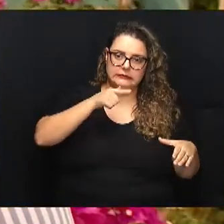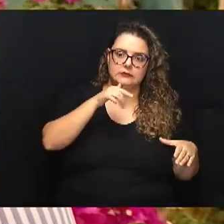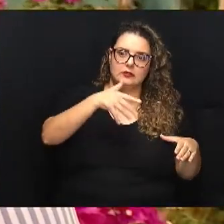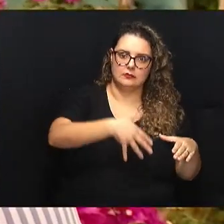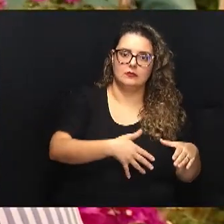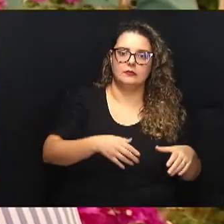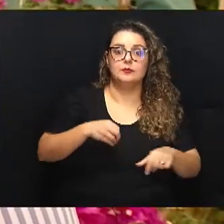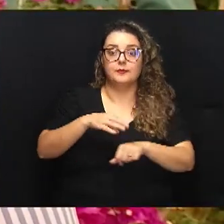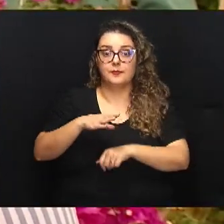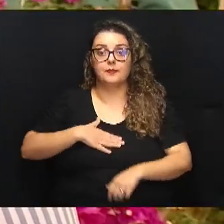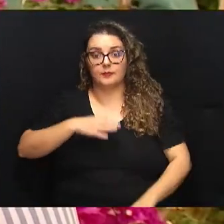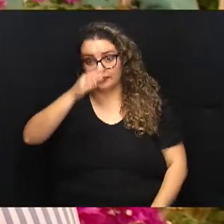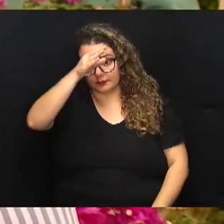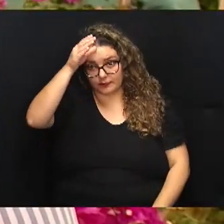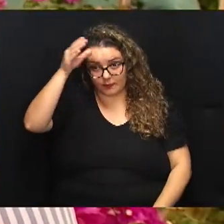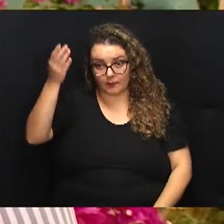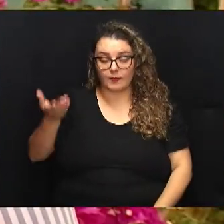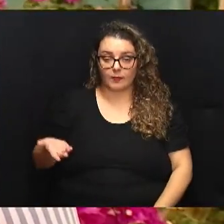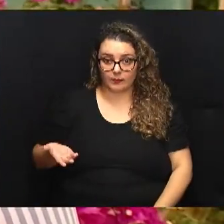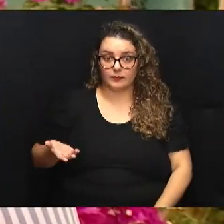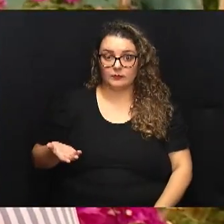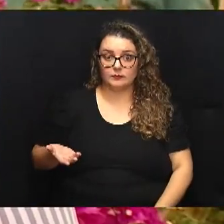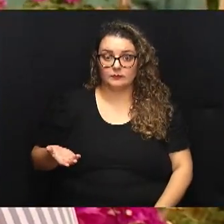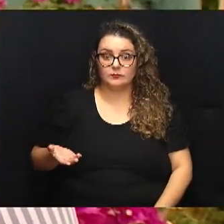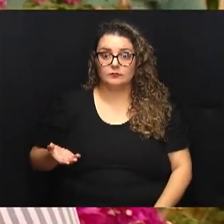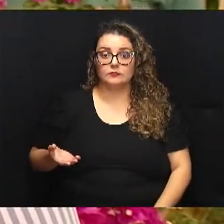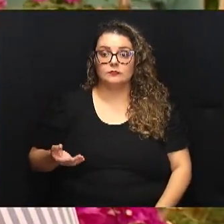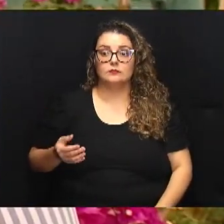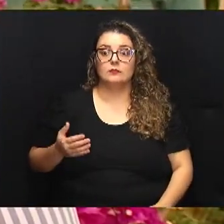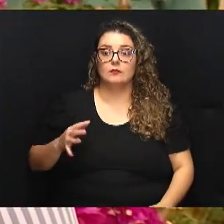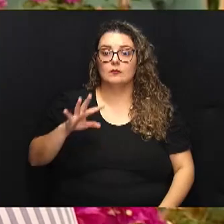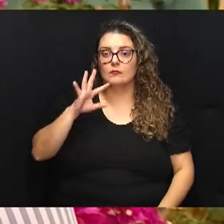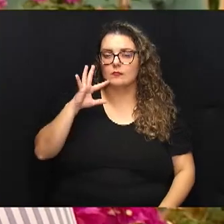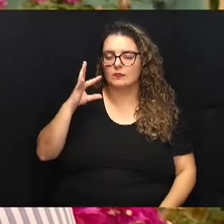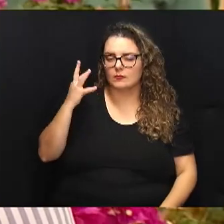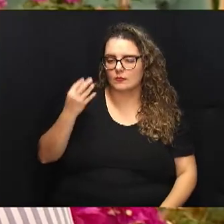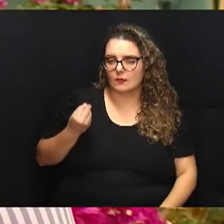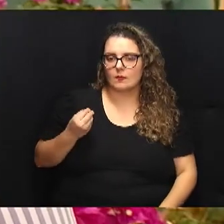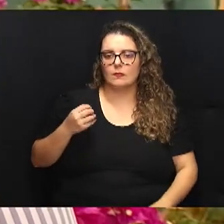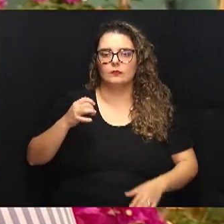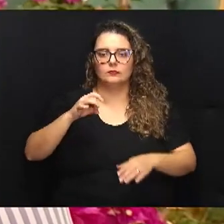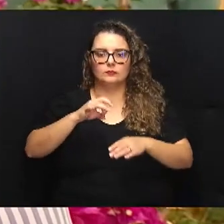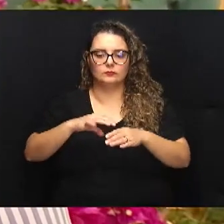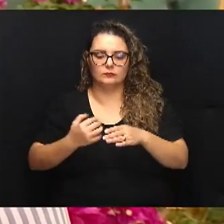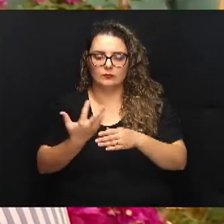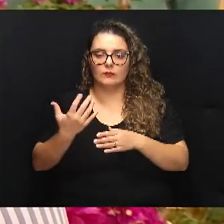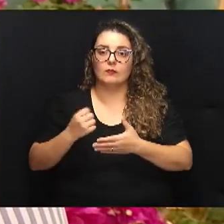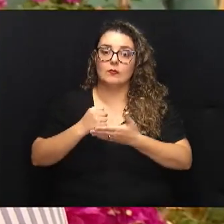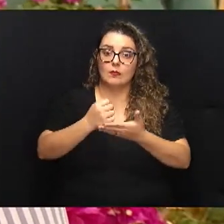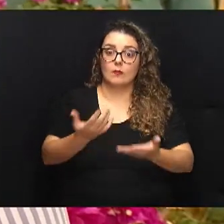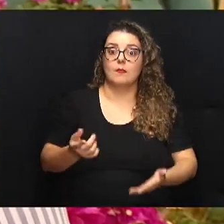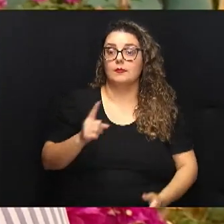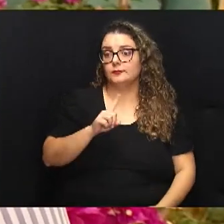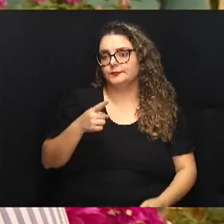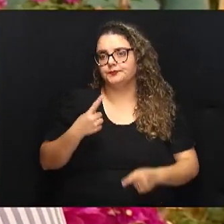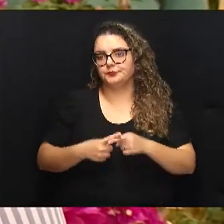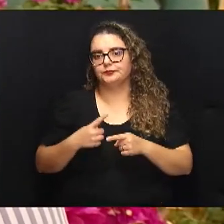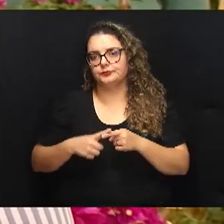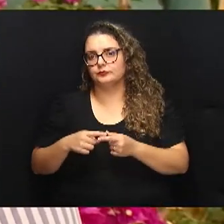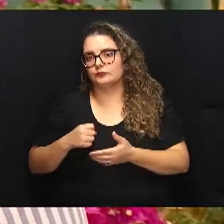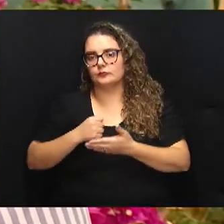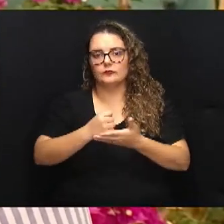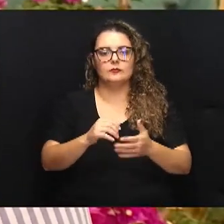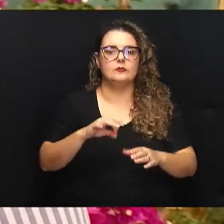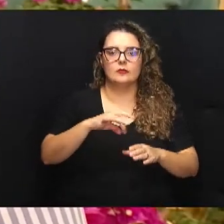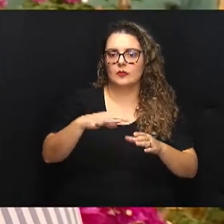meus clientes. Você vai se familiarizando com a planta que você levou. Então, não é porque você está levando uma planta para sua